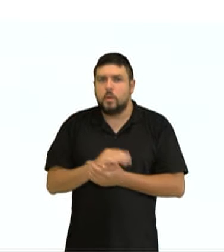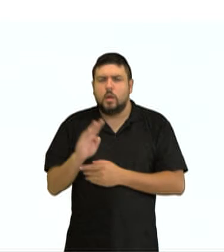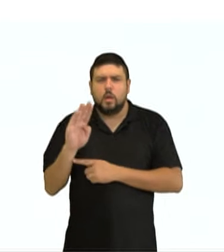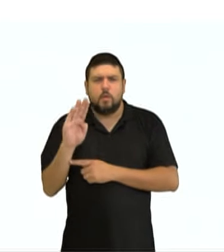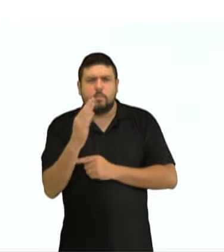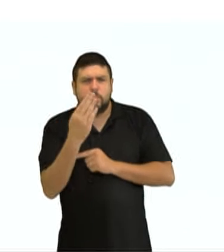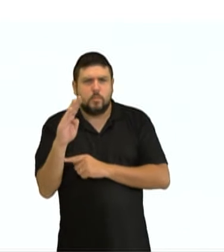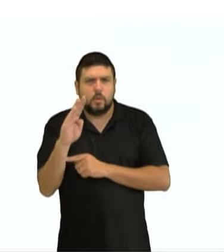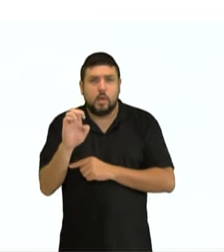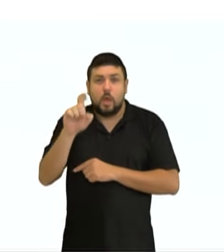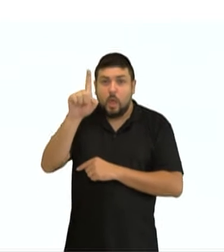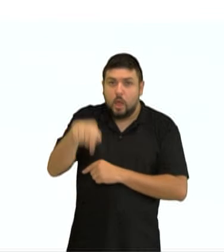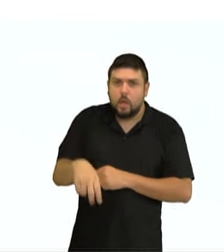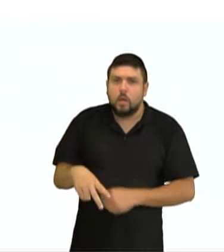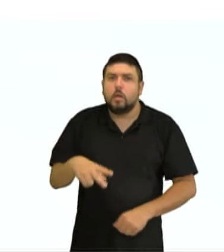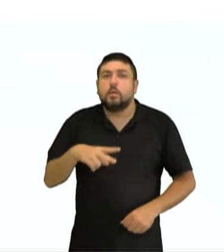expedições